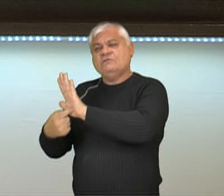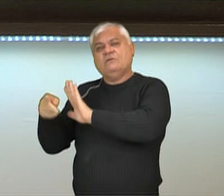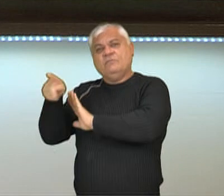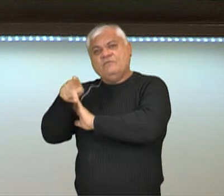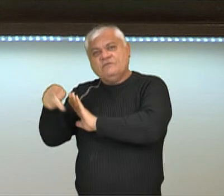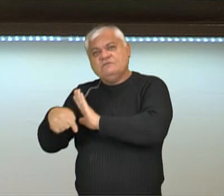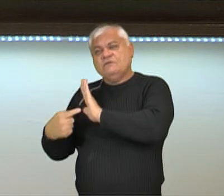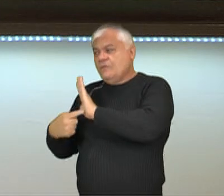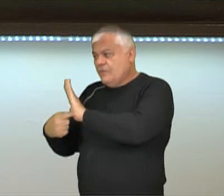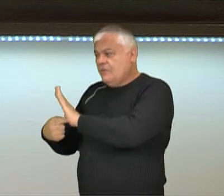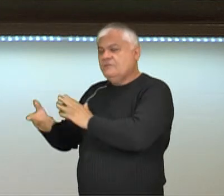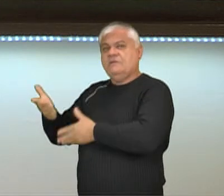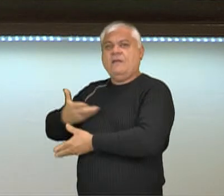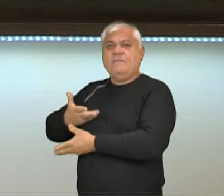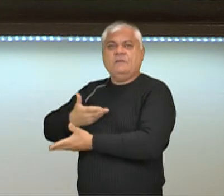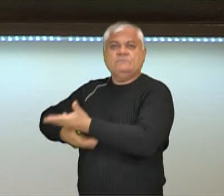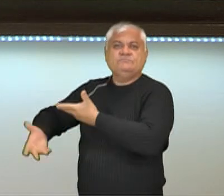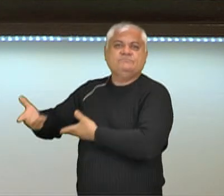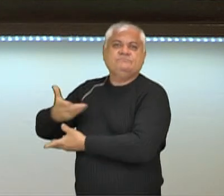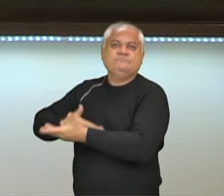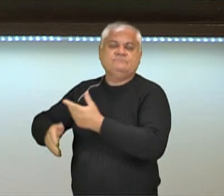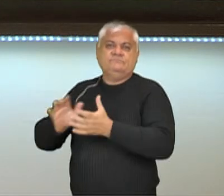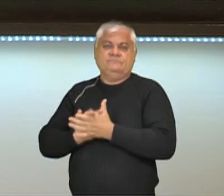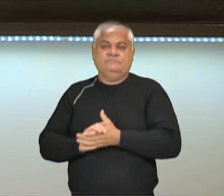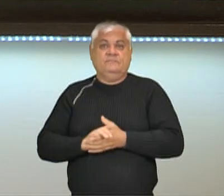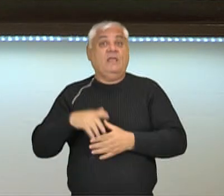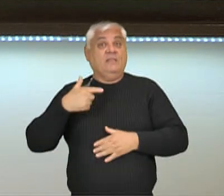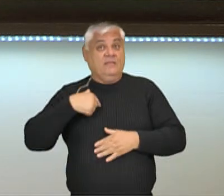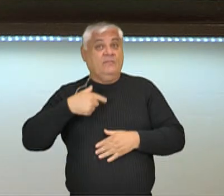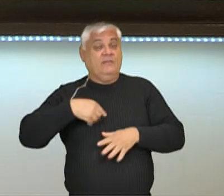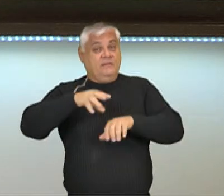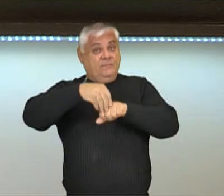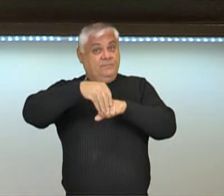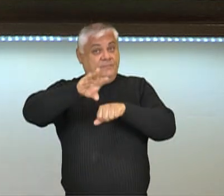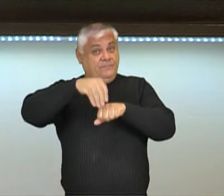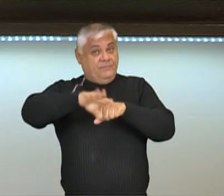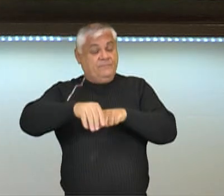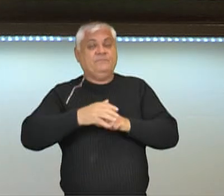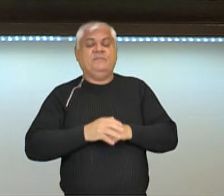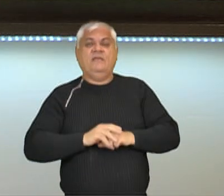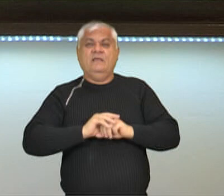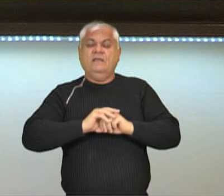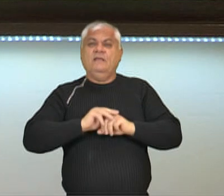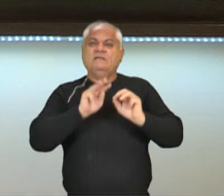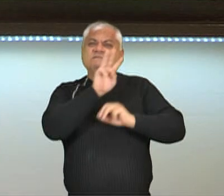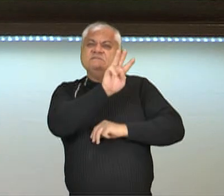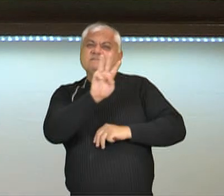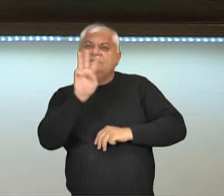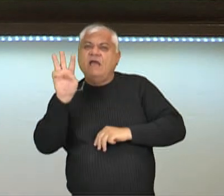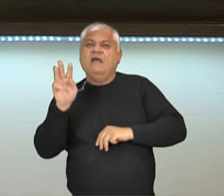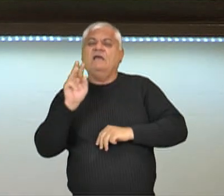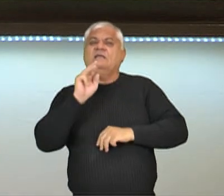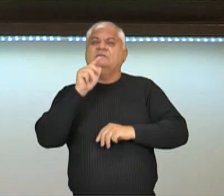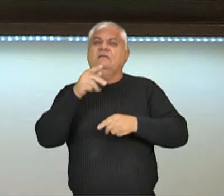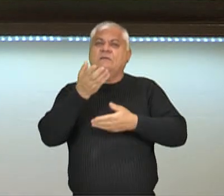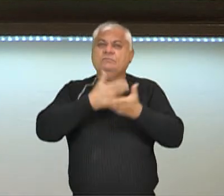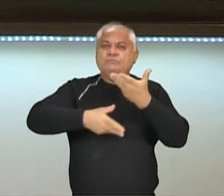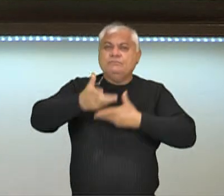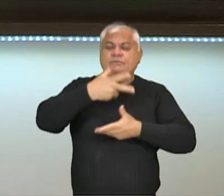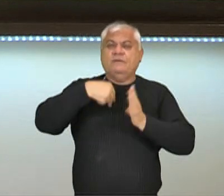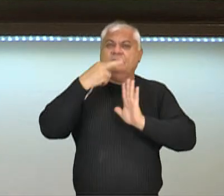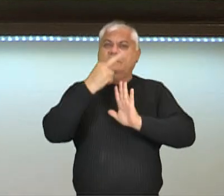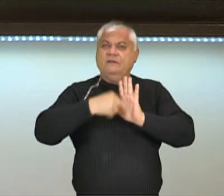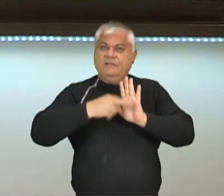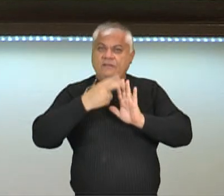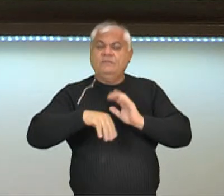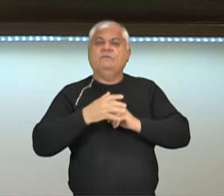seus colegas. Veja, gente, tem também, vou deixar uma dica aqui para vocês, alguns sites de compartilhamento de leitura,